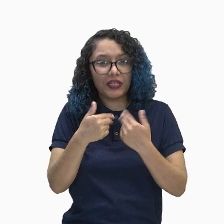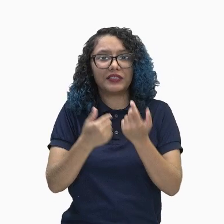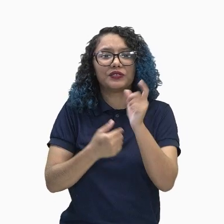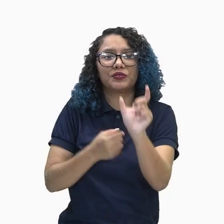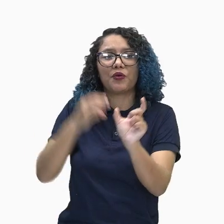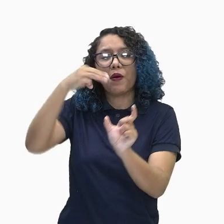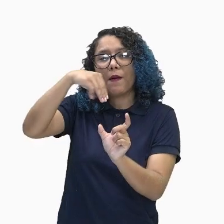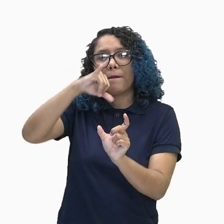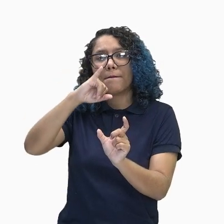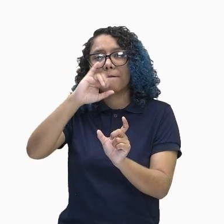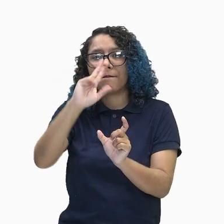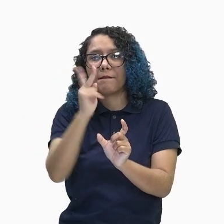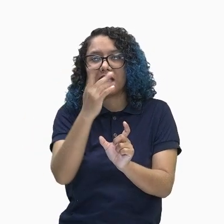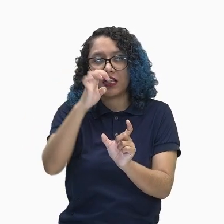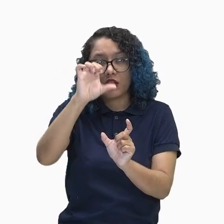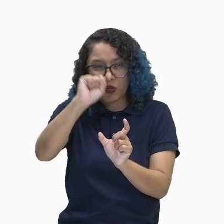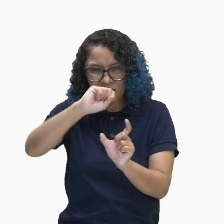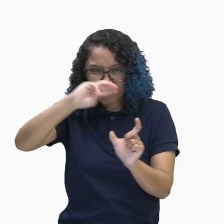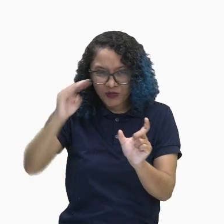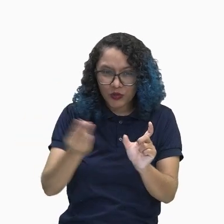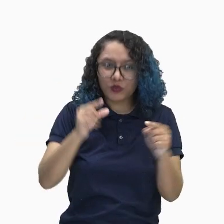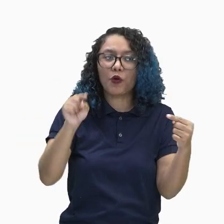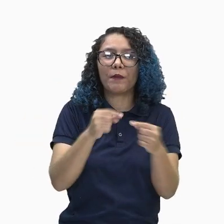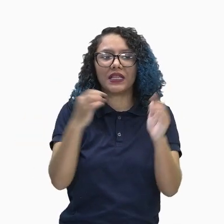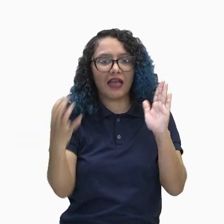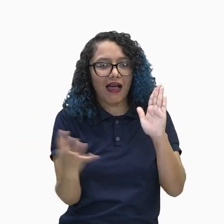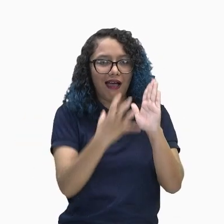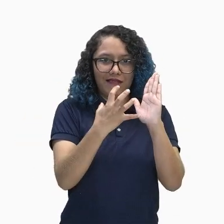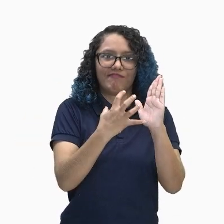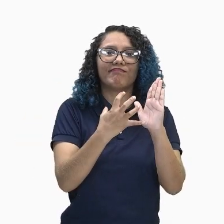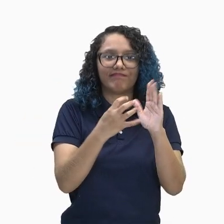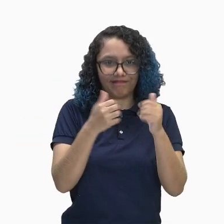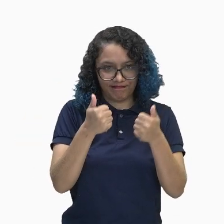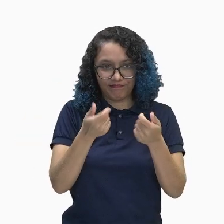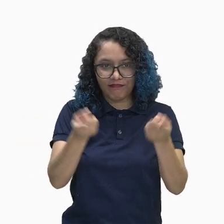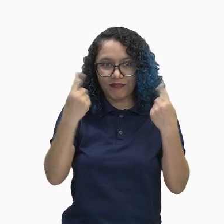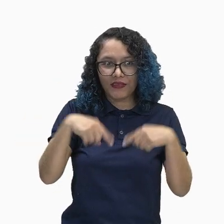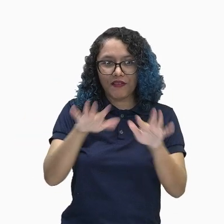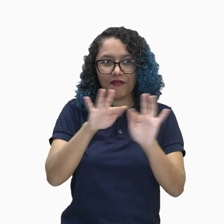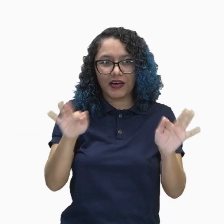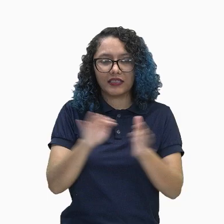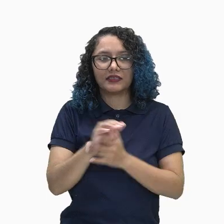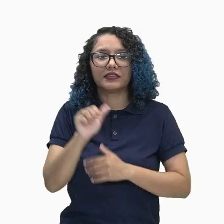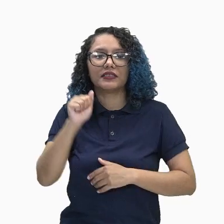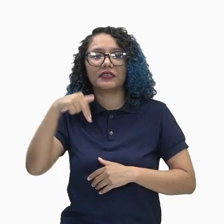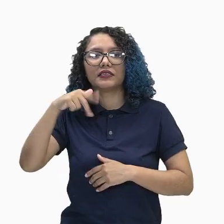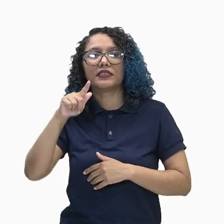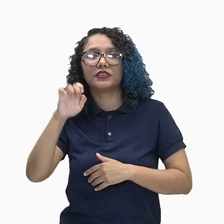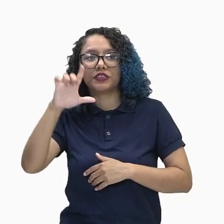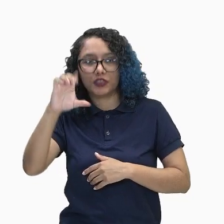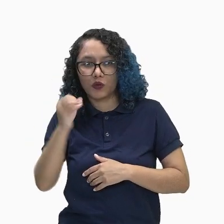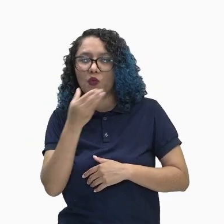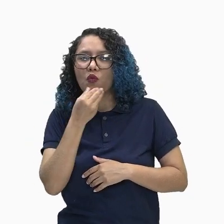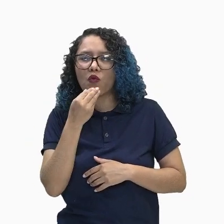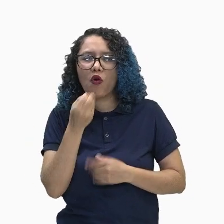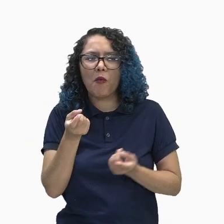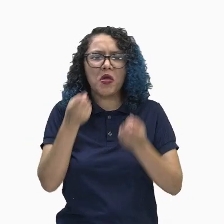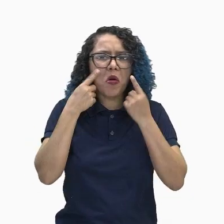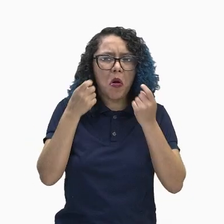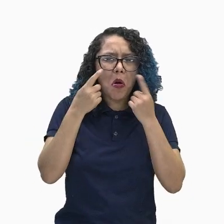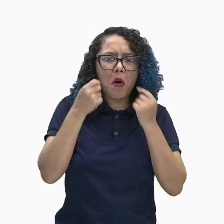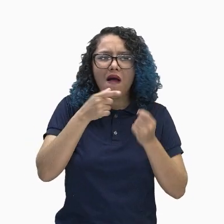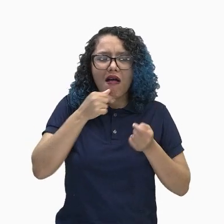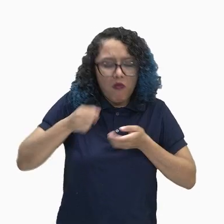o exagero. Ângelo chorou rios de lágrimas. Então, observe que uma pessoa